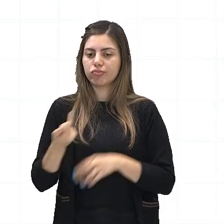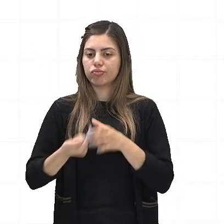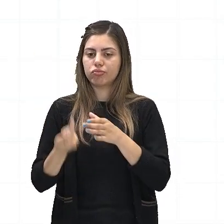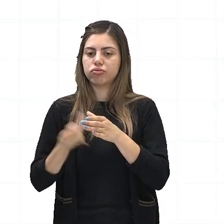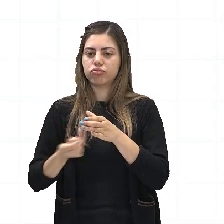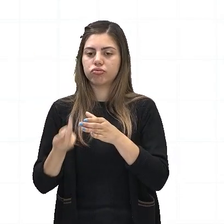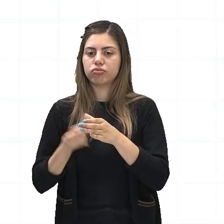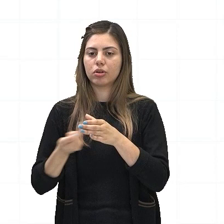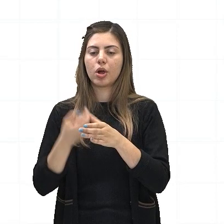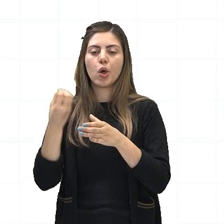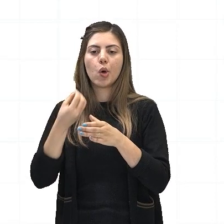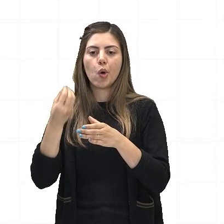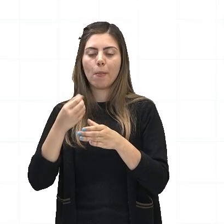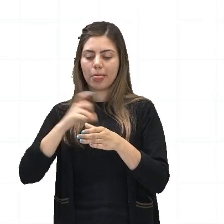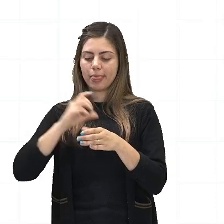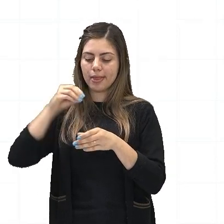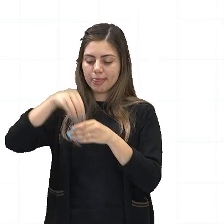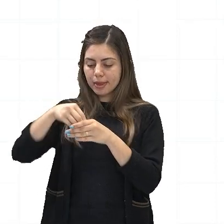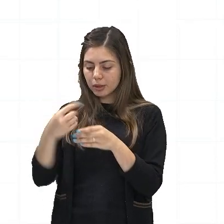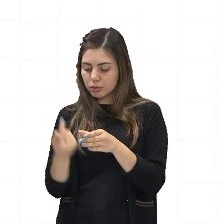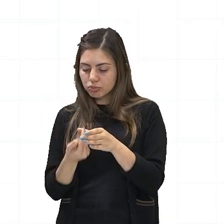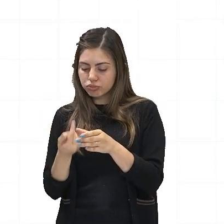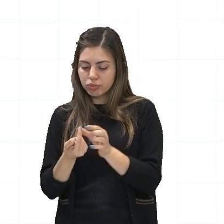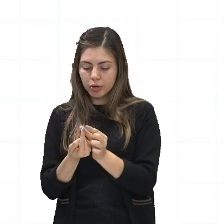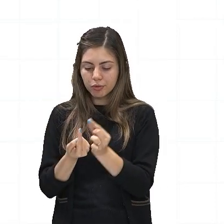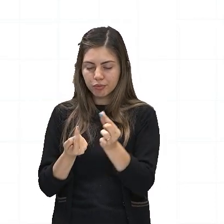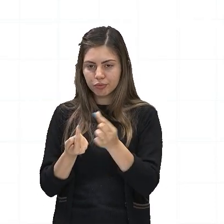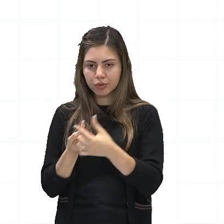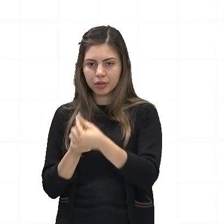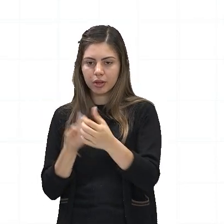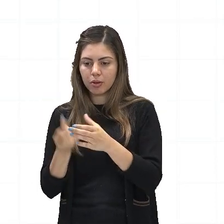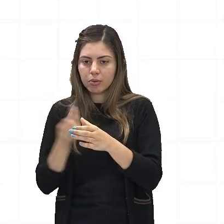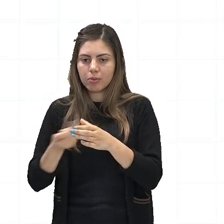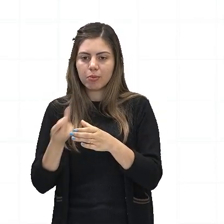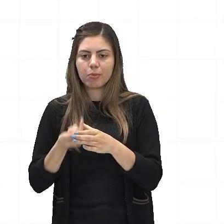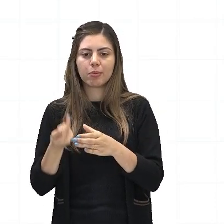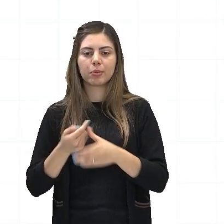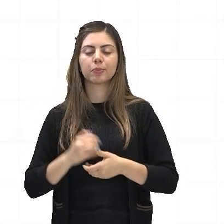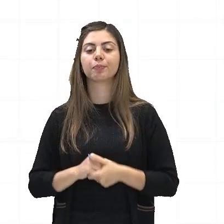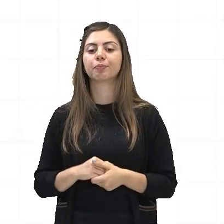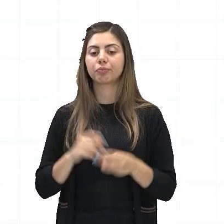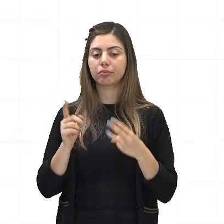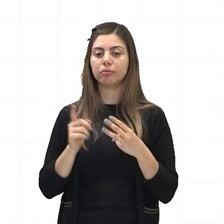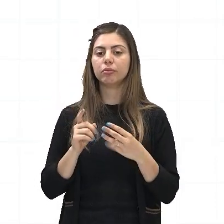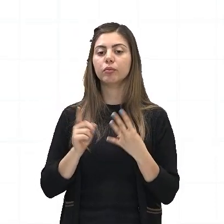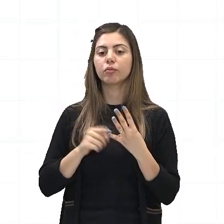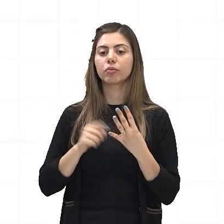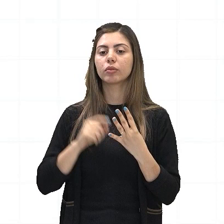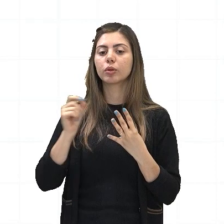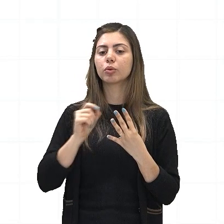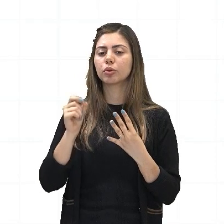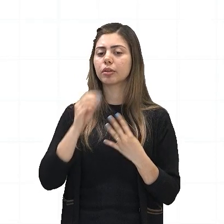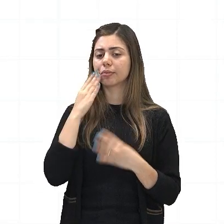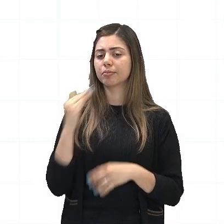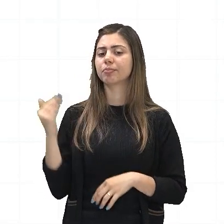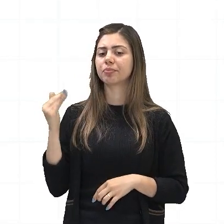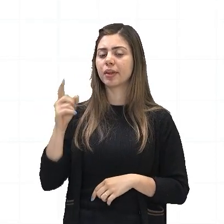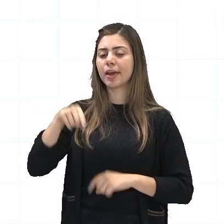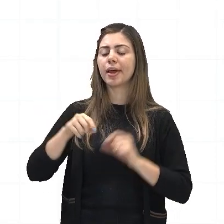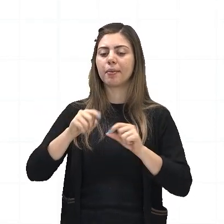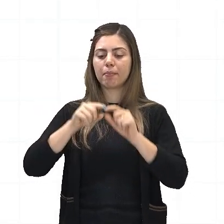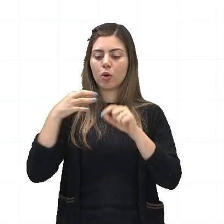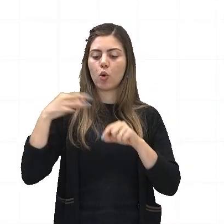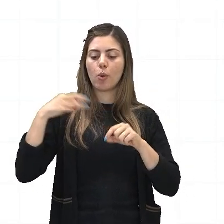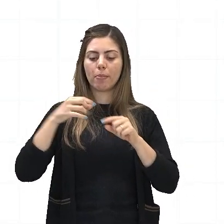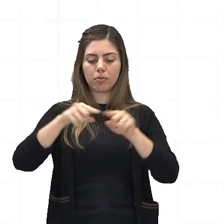vão girar para poder triturar o alimento, né, ou a polpa da fruta, por exemplo. A máquina de lavar precisa girar ali também para bater, né, como a